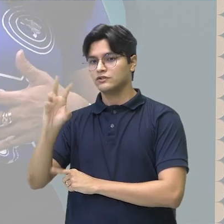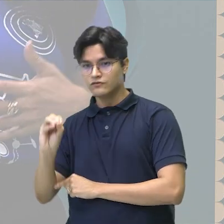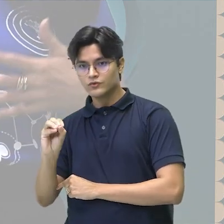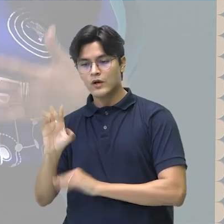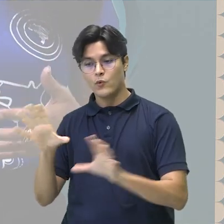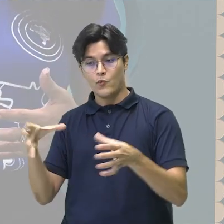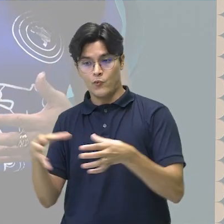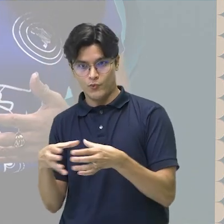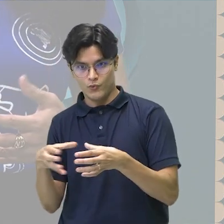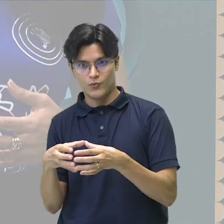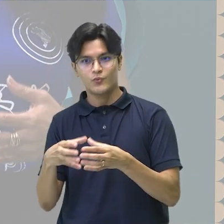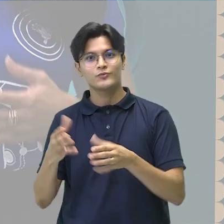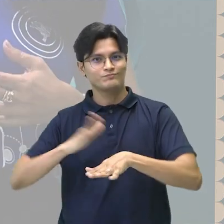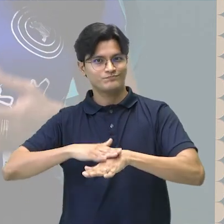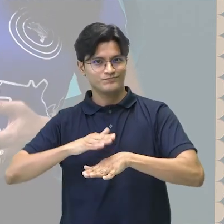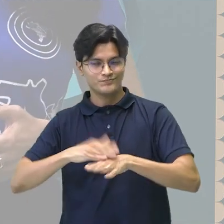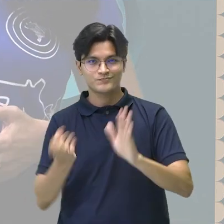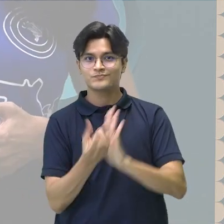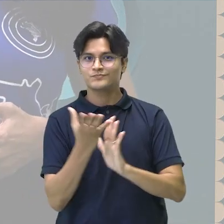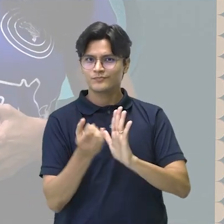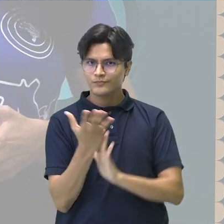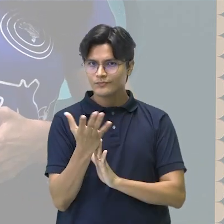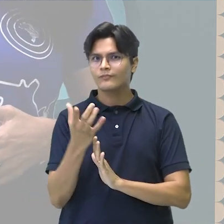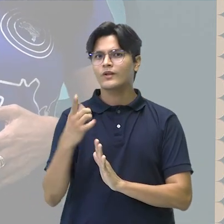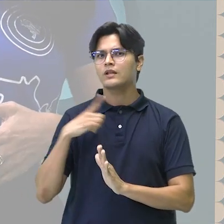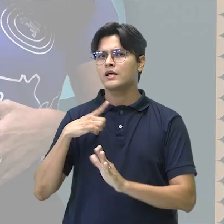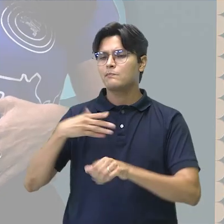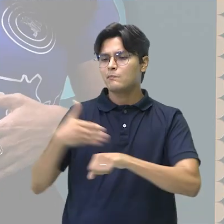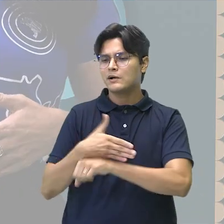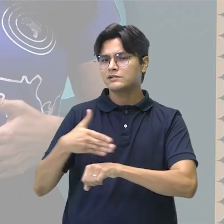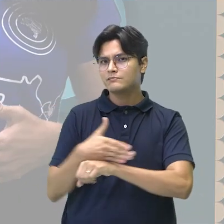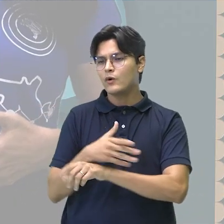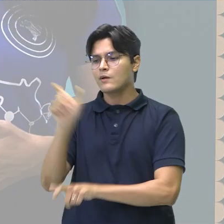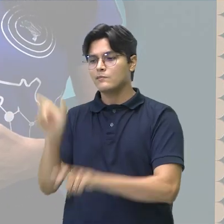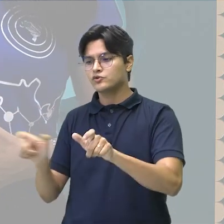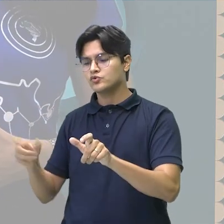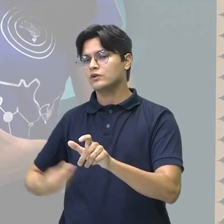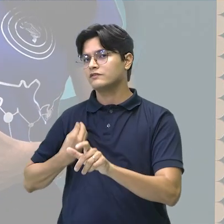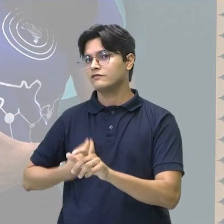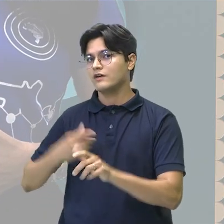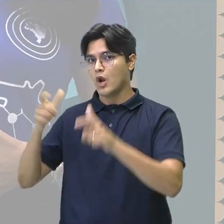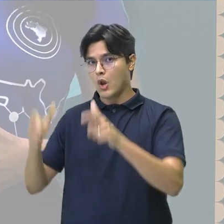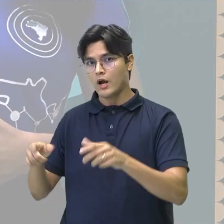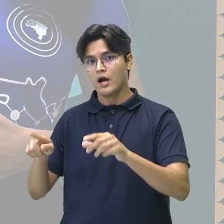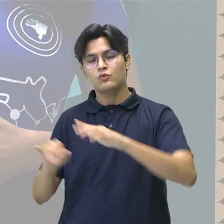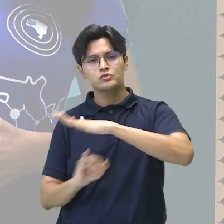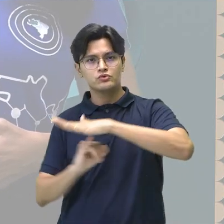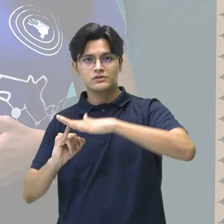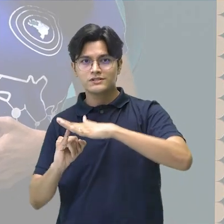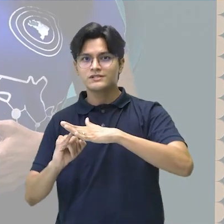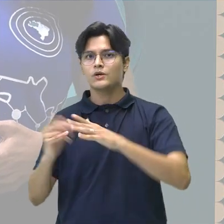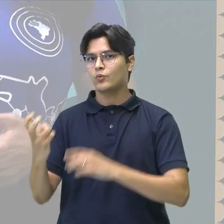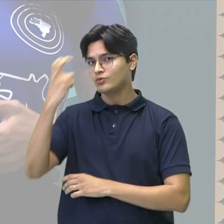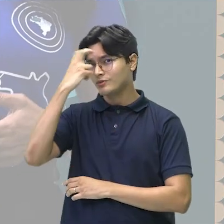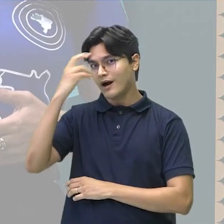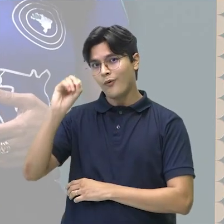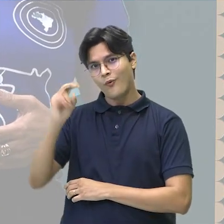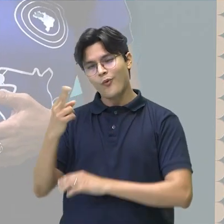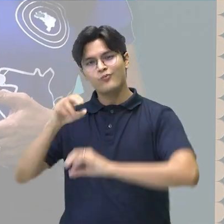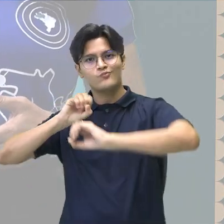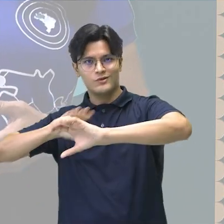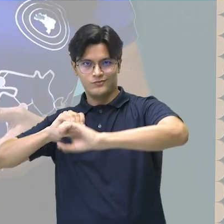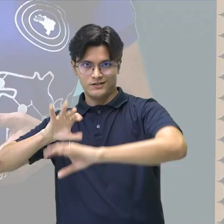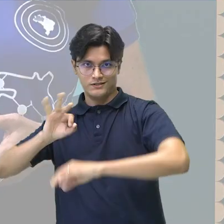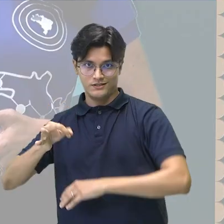envolvendo moradores, artistas locais, instituições culturais ou educacionais, o